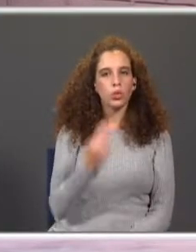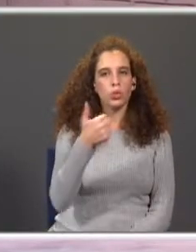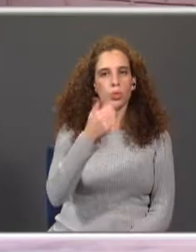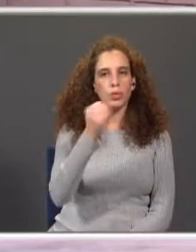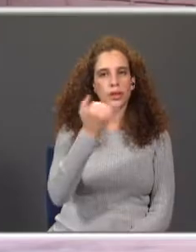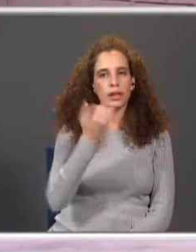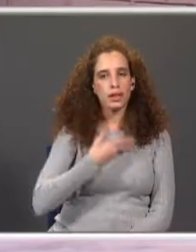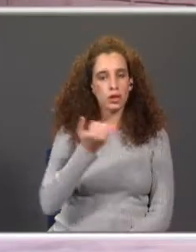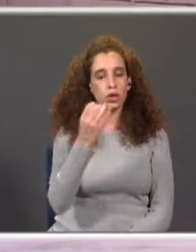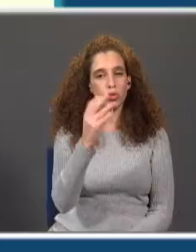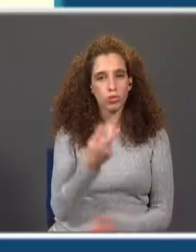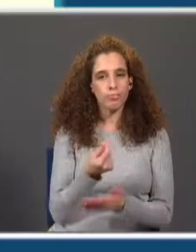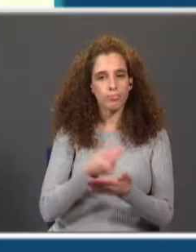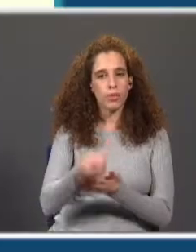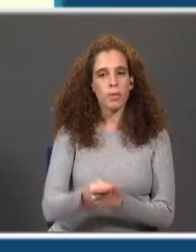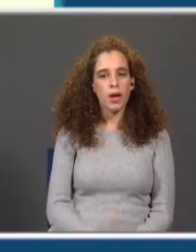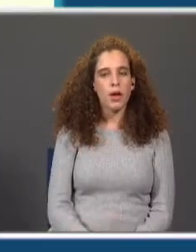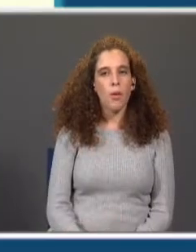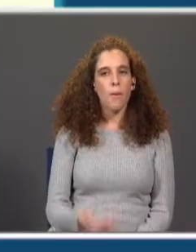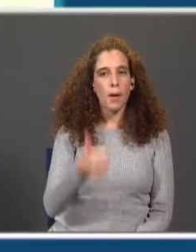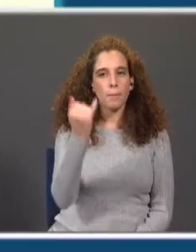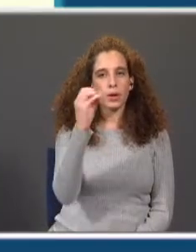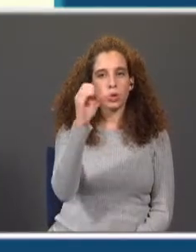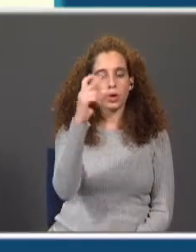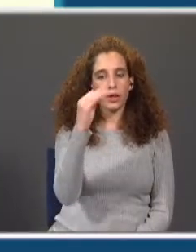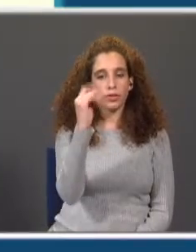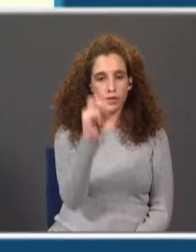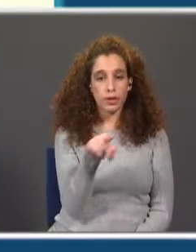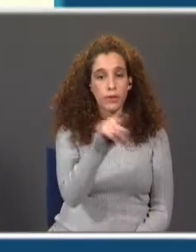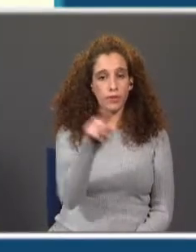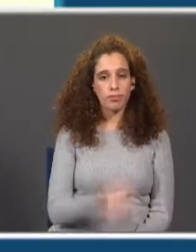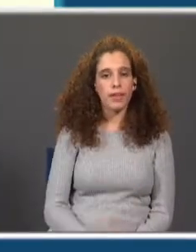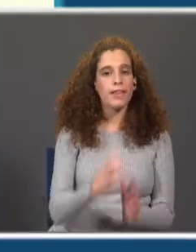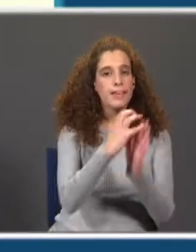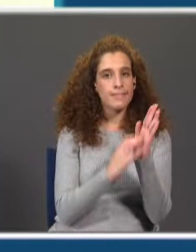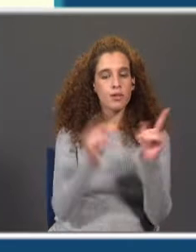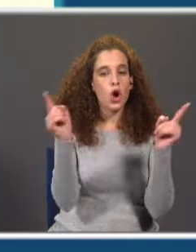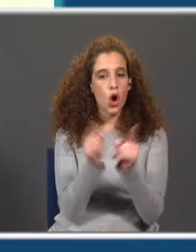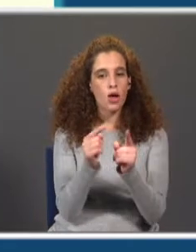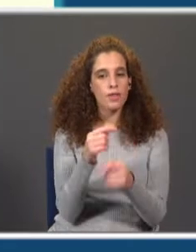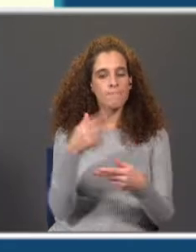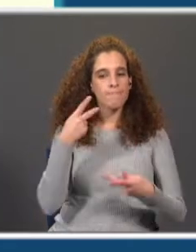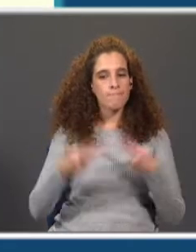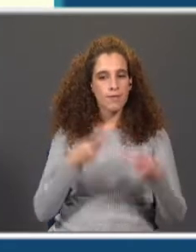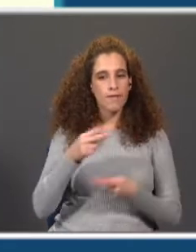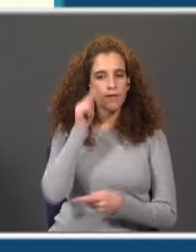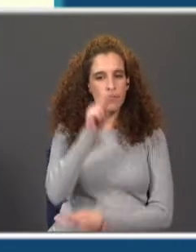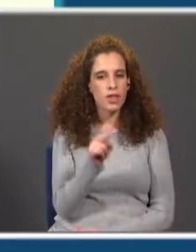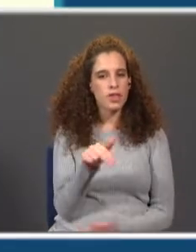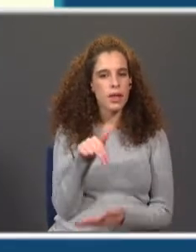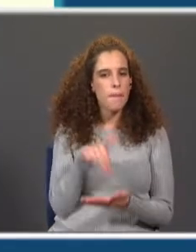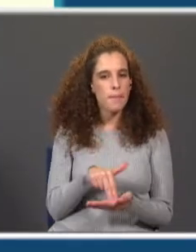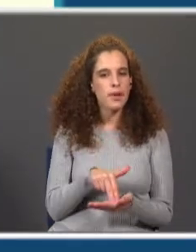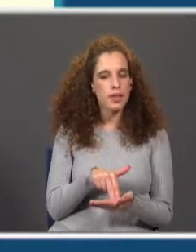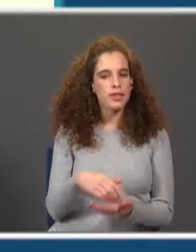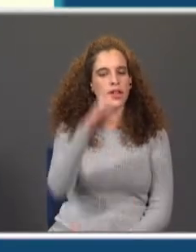António Lobo Antunes. Ora, vê a minha sugestão. Nas crónicas de Lobo Antunes que analisámos, verifica-se a presença constante